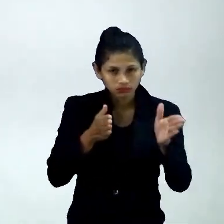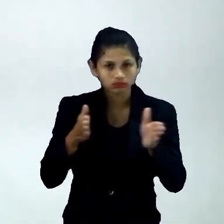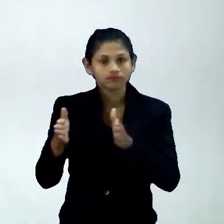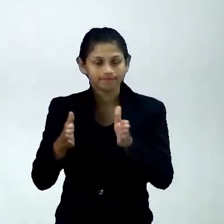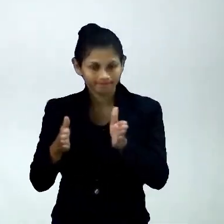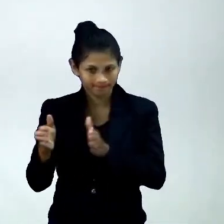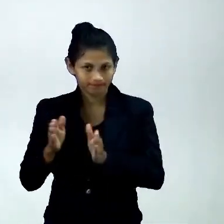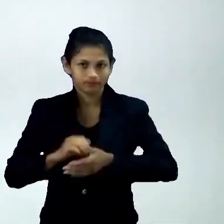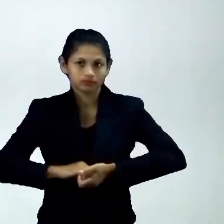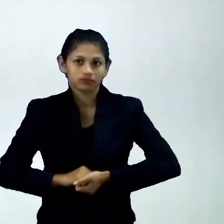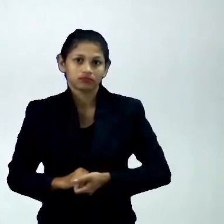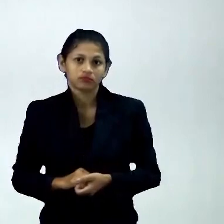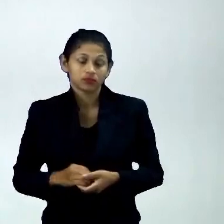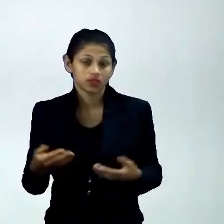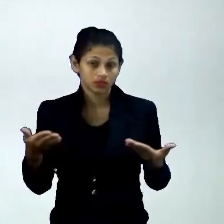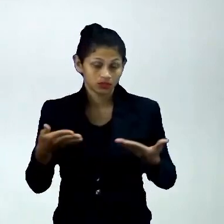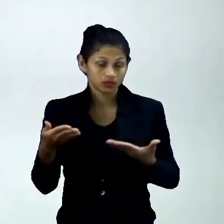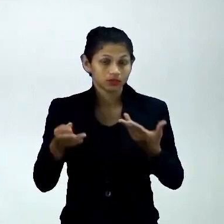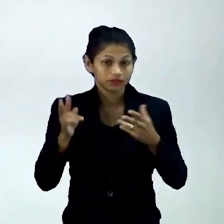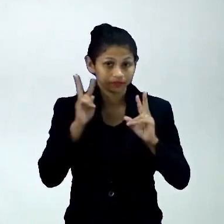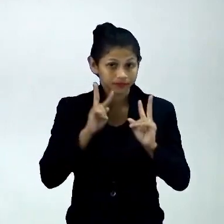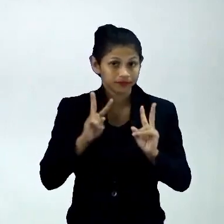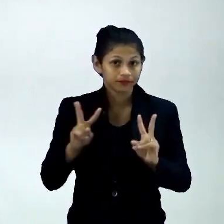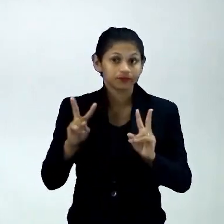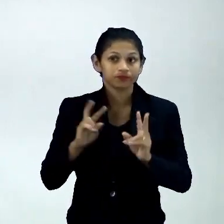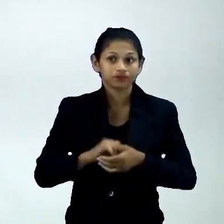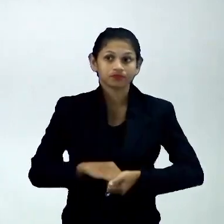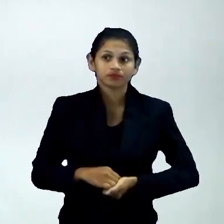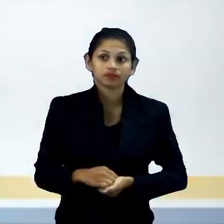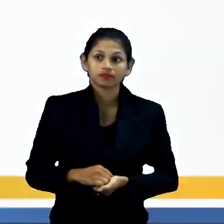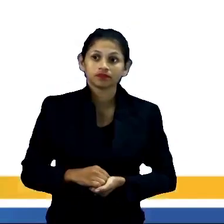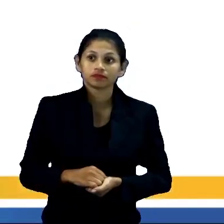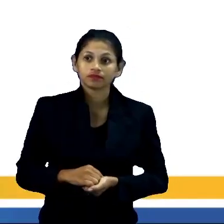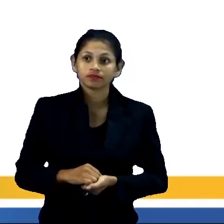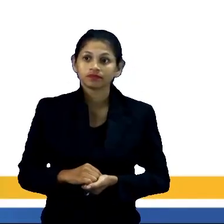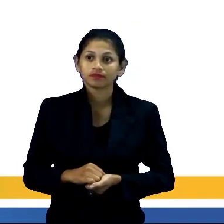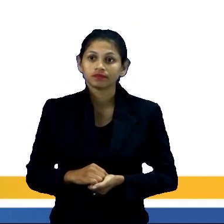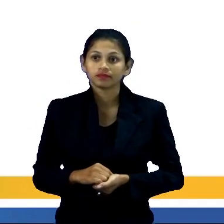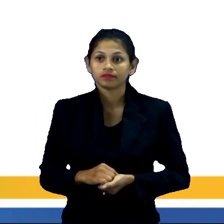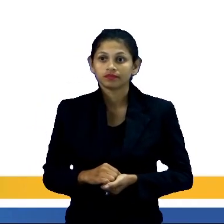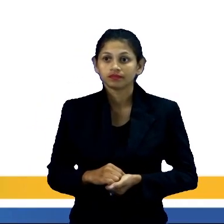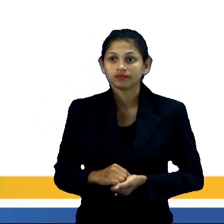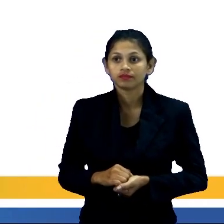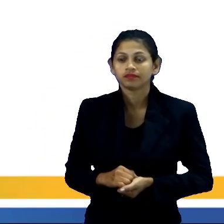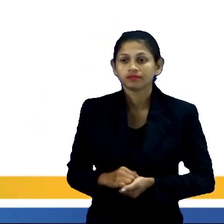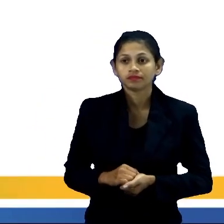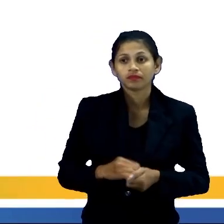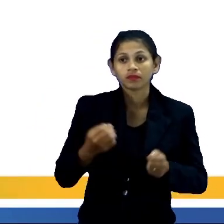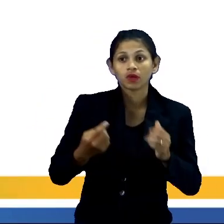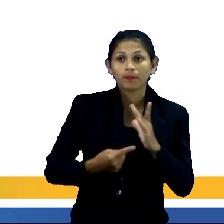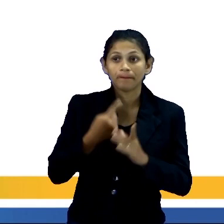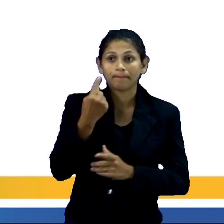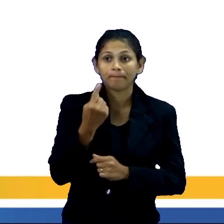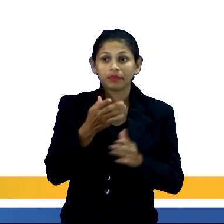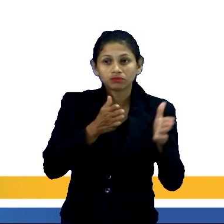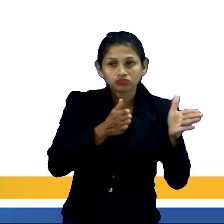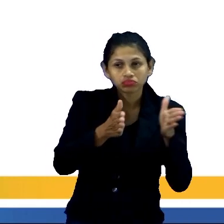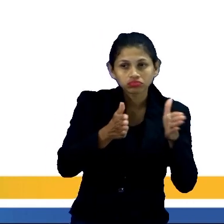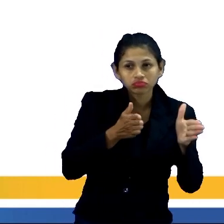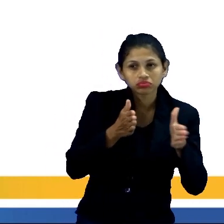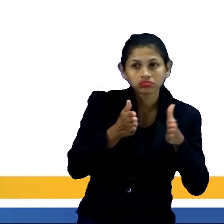cada um deles. Então agora a gente vai ver como que foi o primeiro período. Esse primeiro período